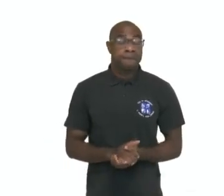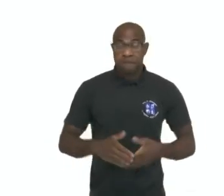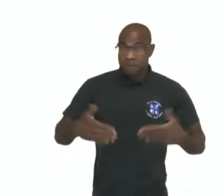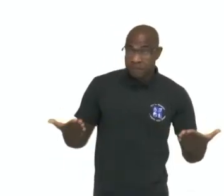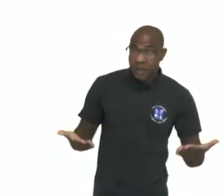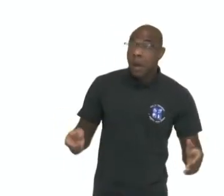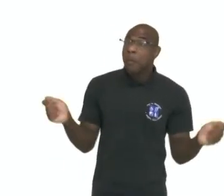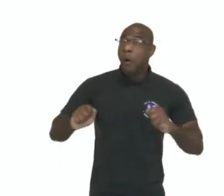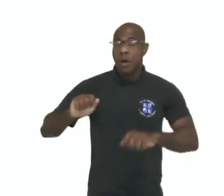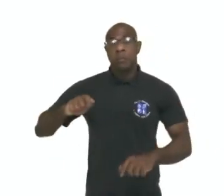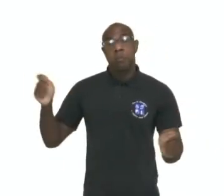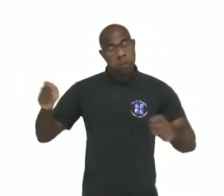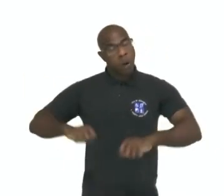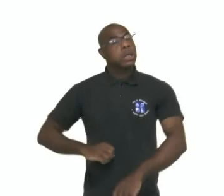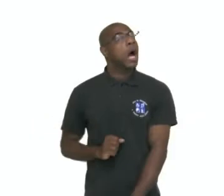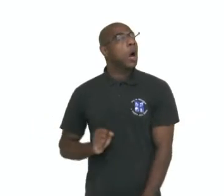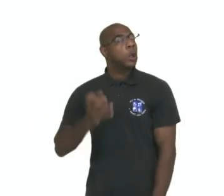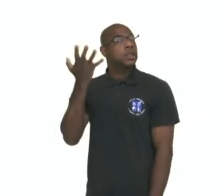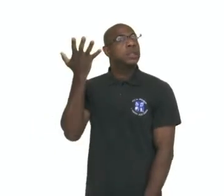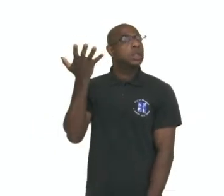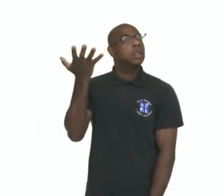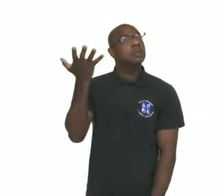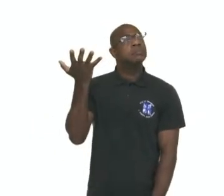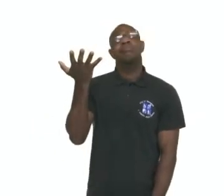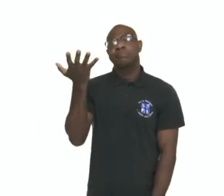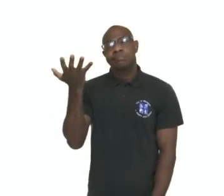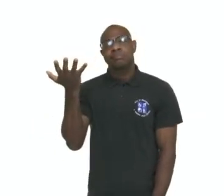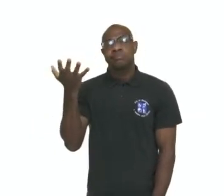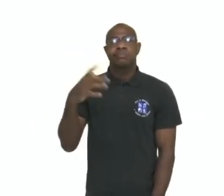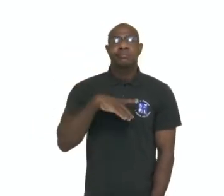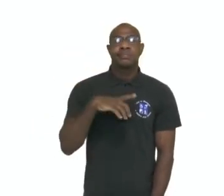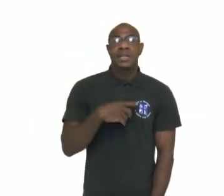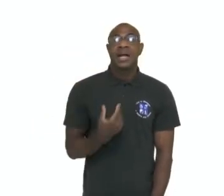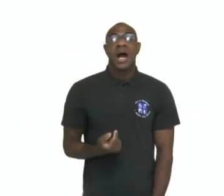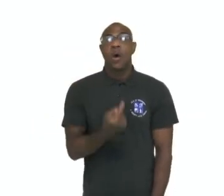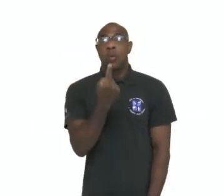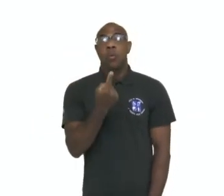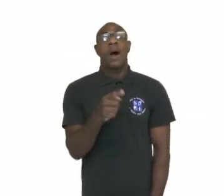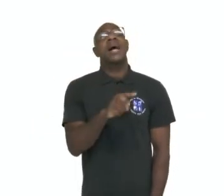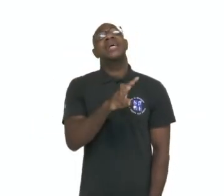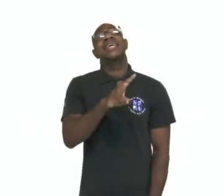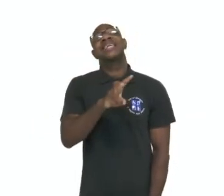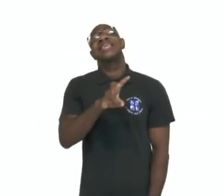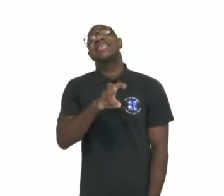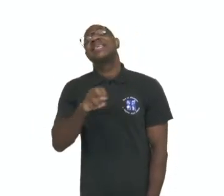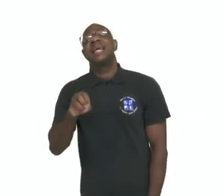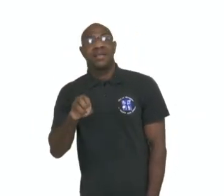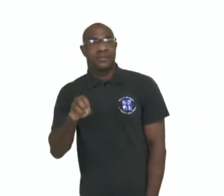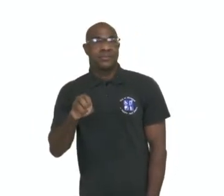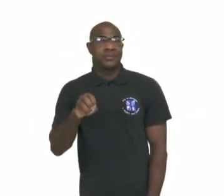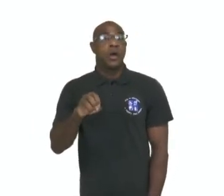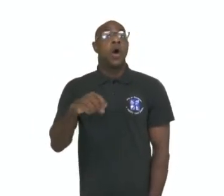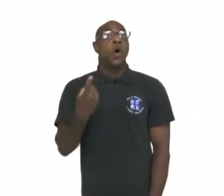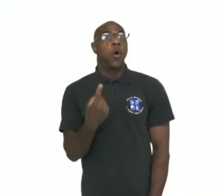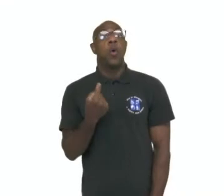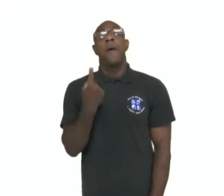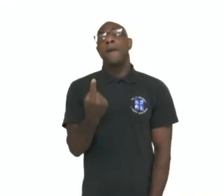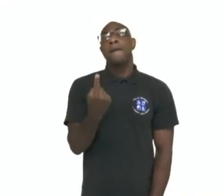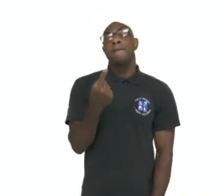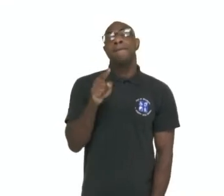Isso pode ocorrer em 1 a cada 500 ou